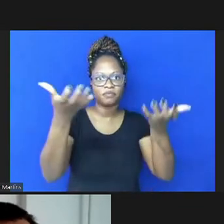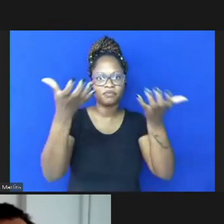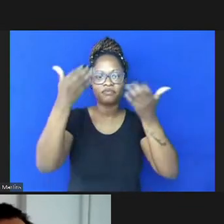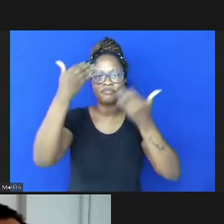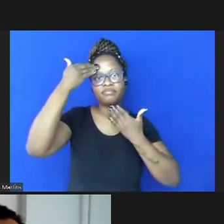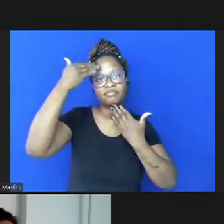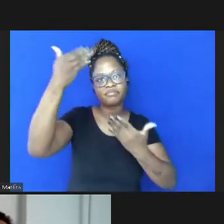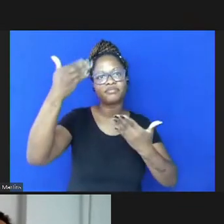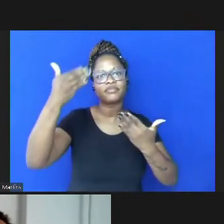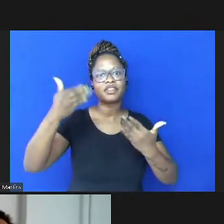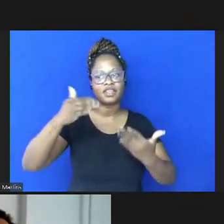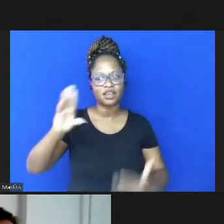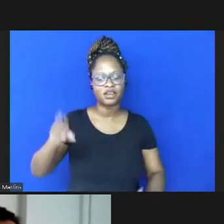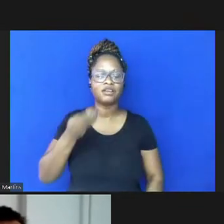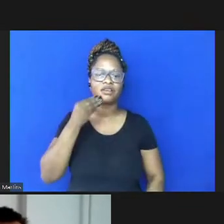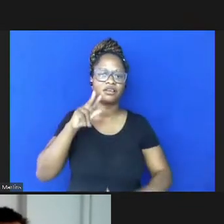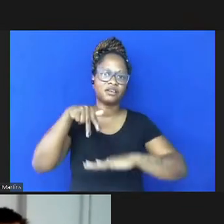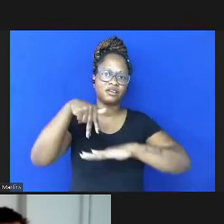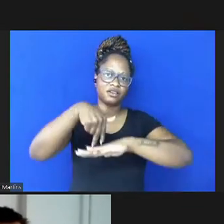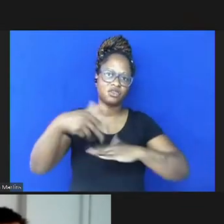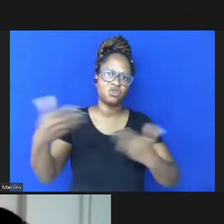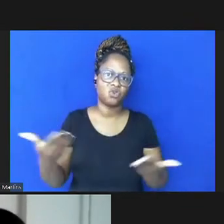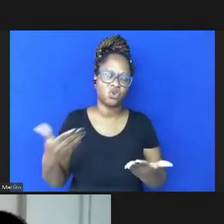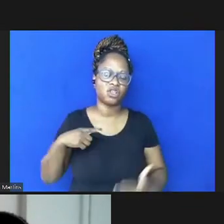a oportunidade de estar aqui,